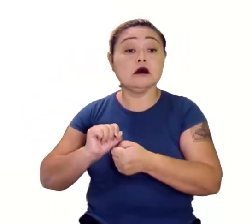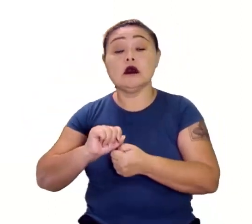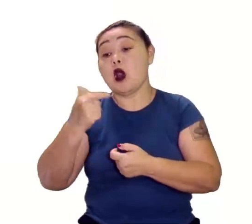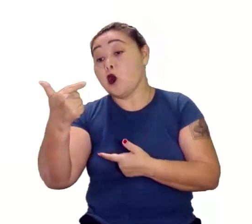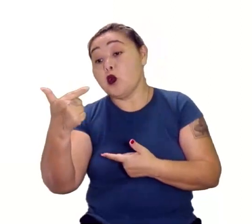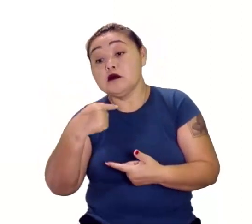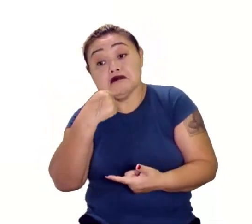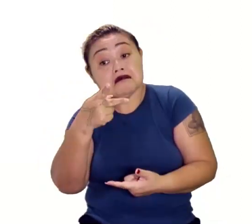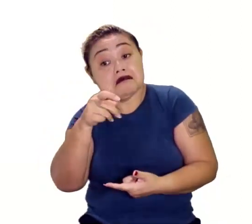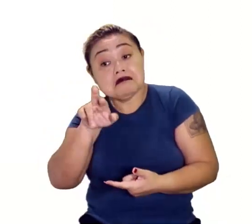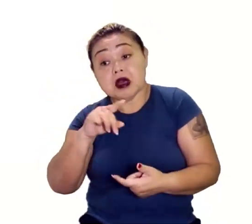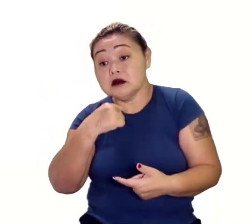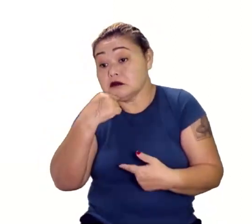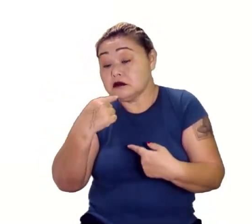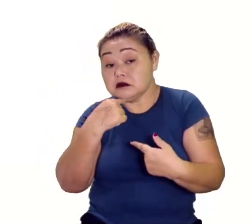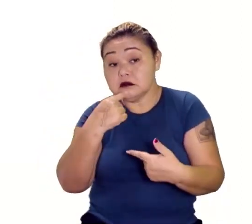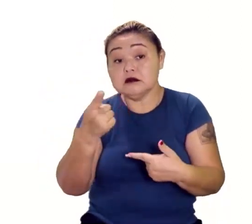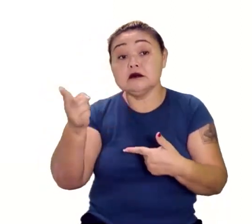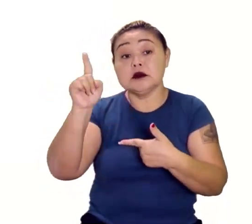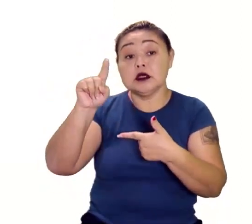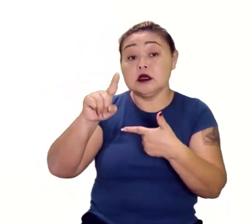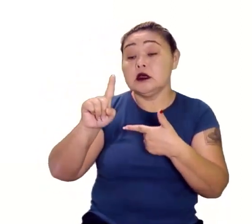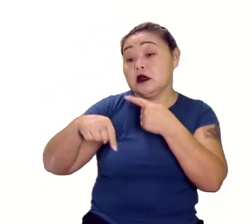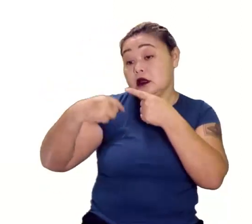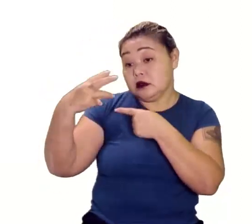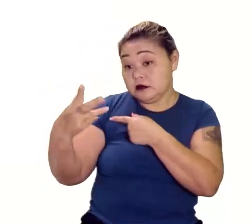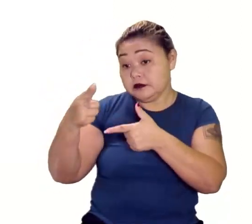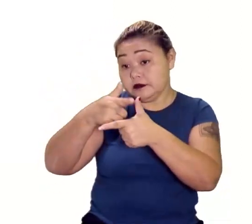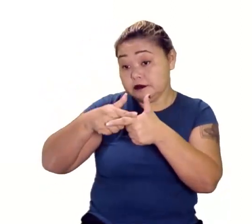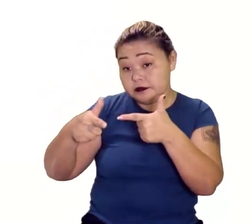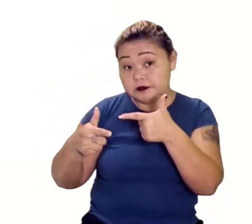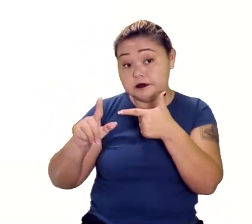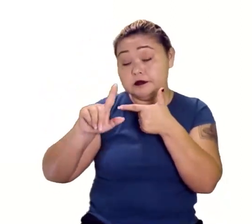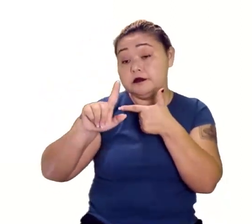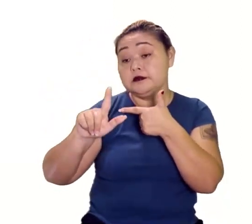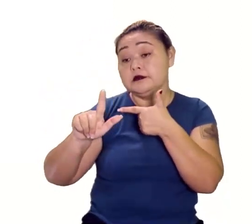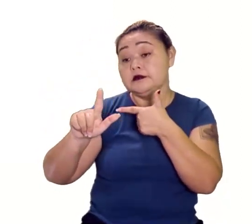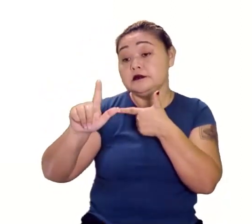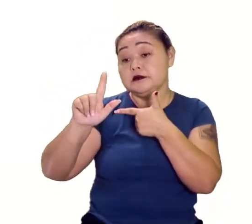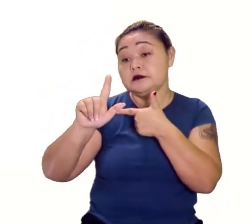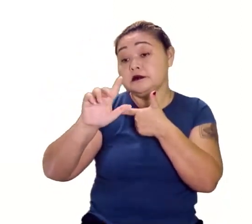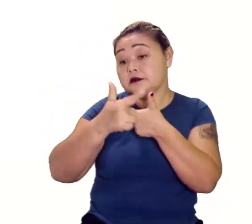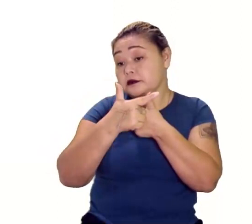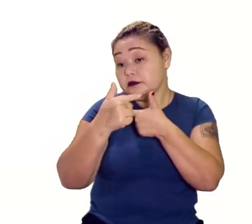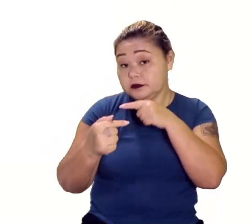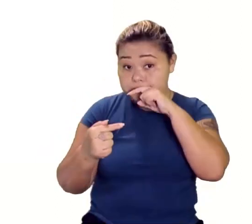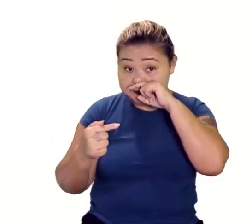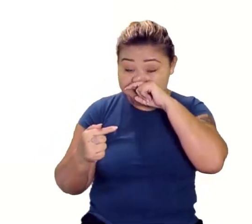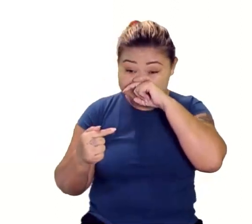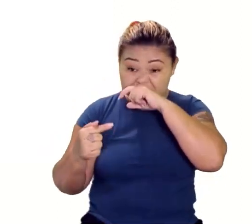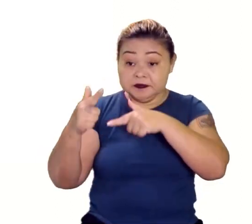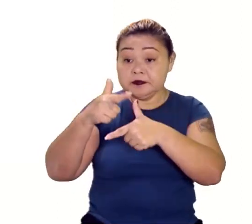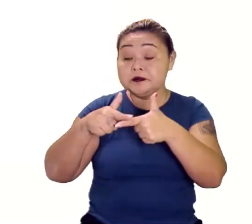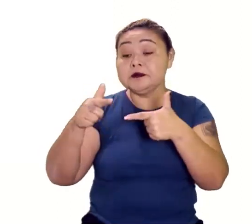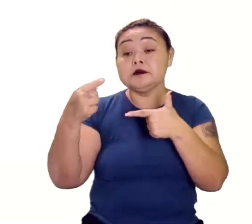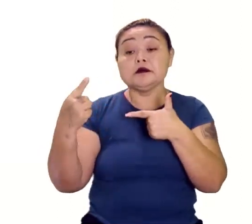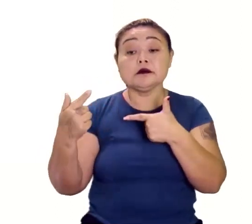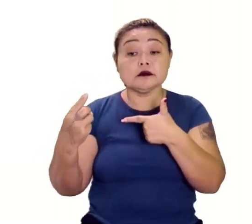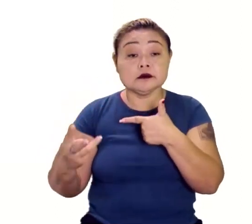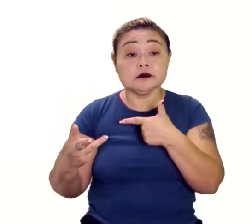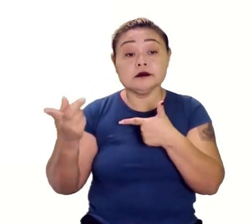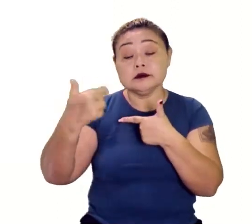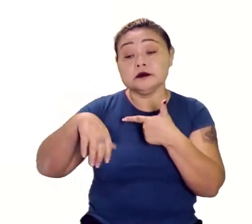mas não é par, não divide, né? Isso. Então começa, dá pra dividir por 3? 81 dividido por 3, 27. 27 por